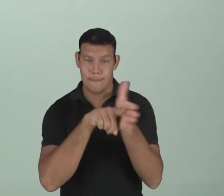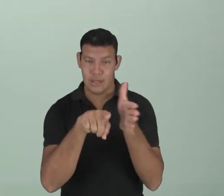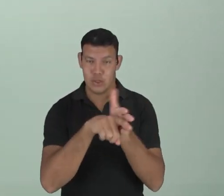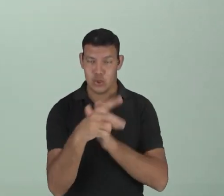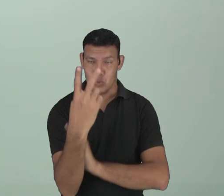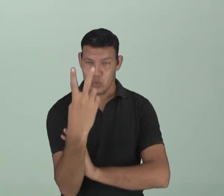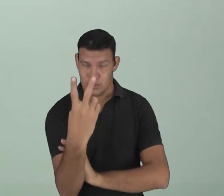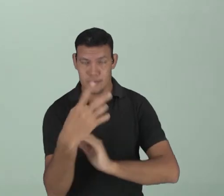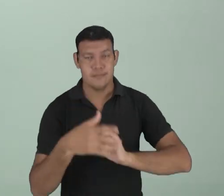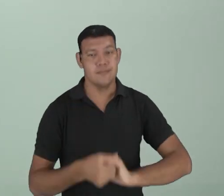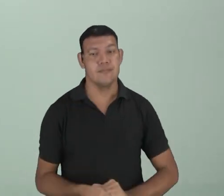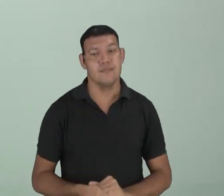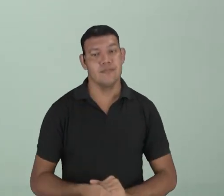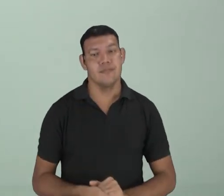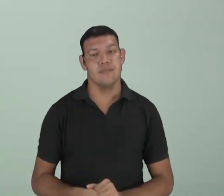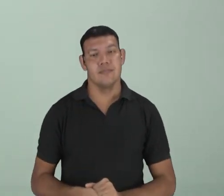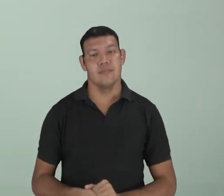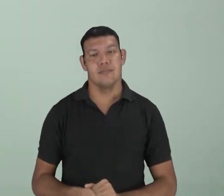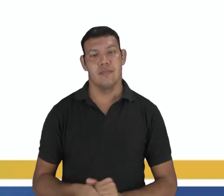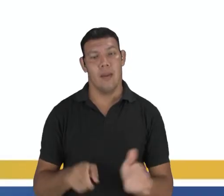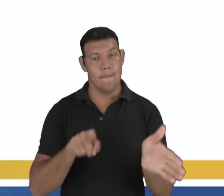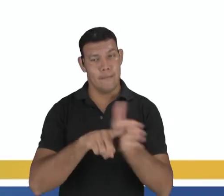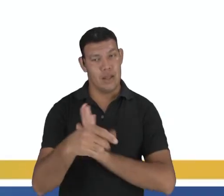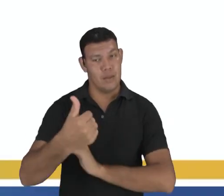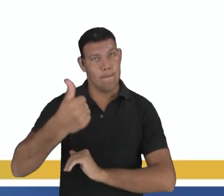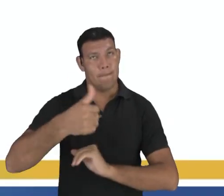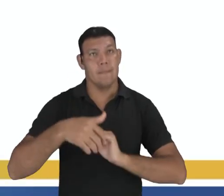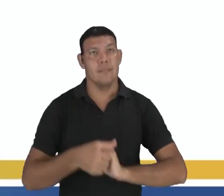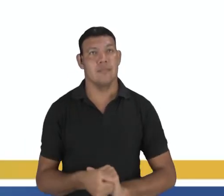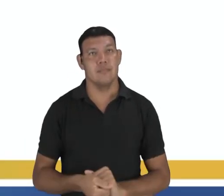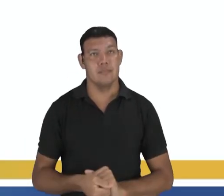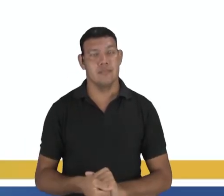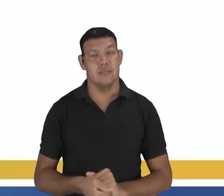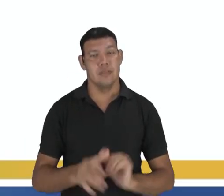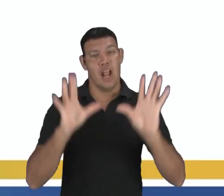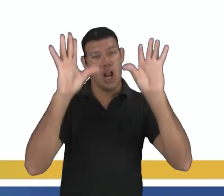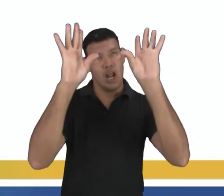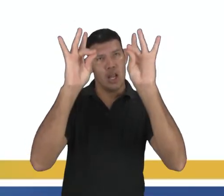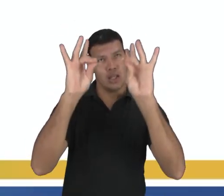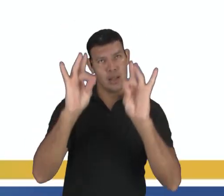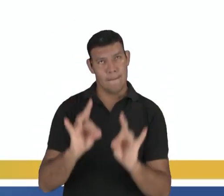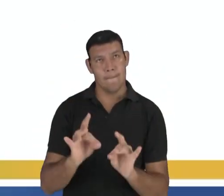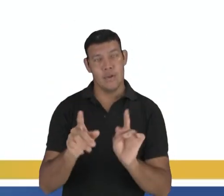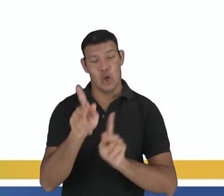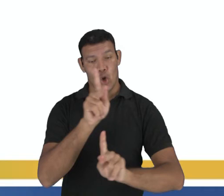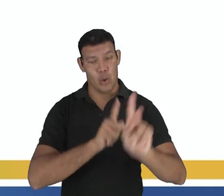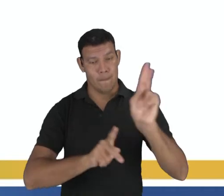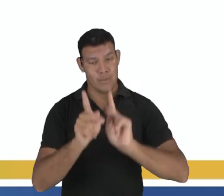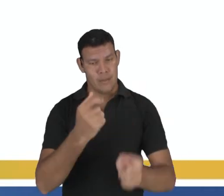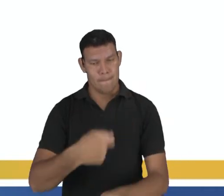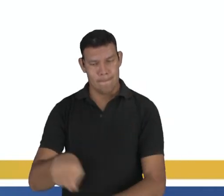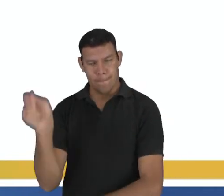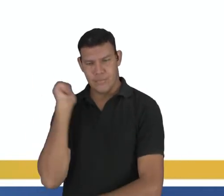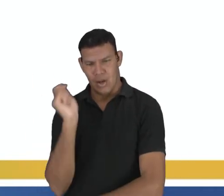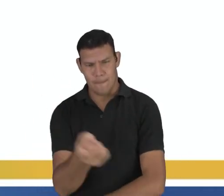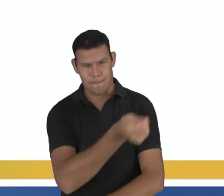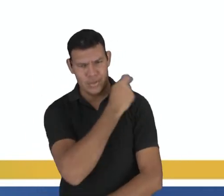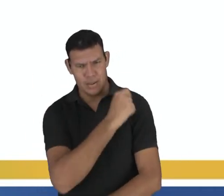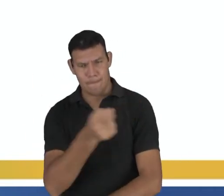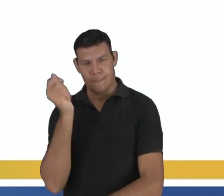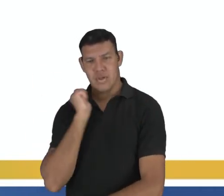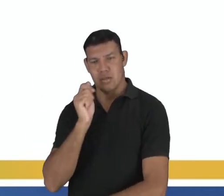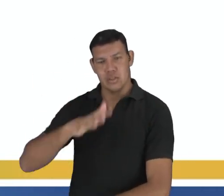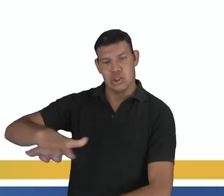fixar o nosso conteúdo, certo? Vamos lá, primeira questão. Descreva como os povos quilombolas organizam seu